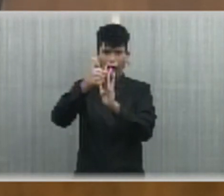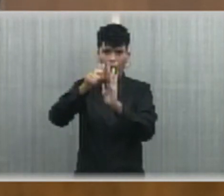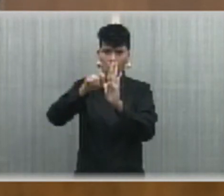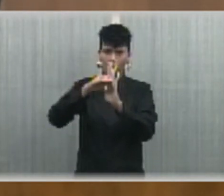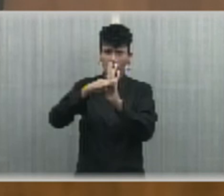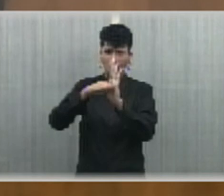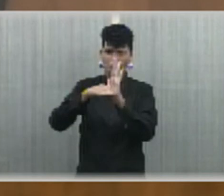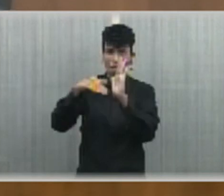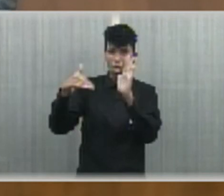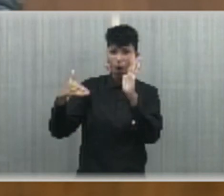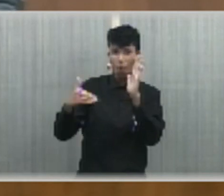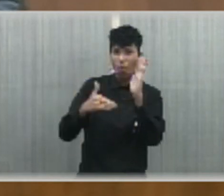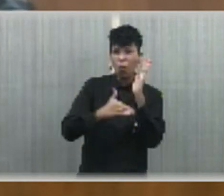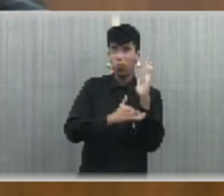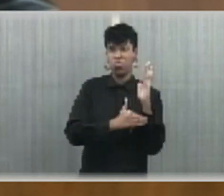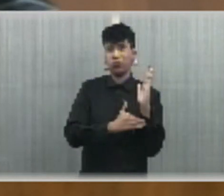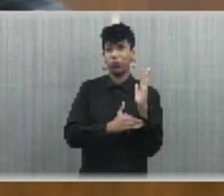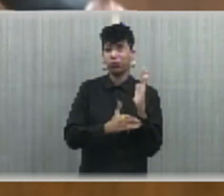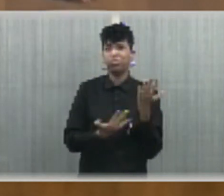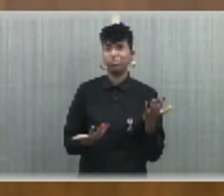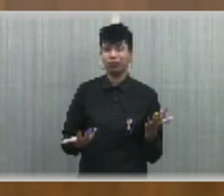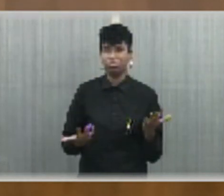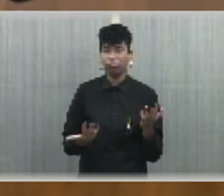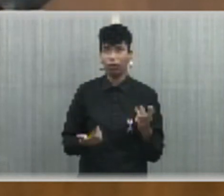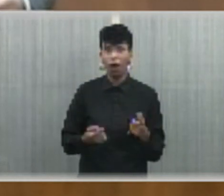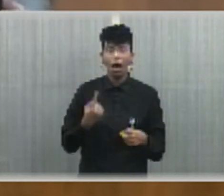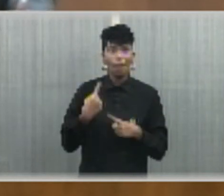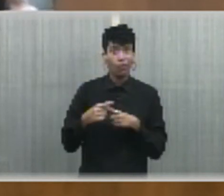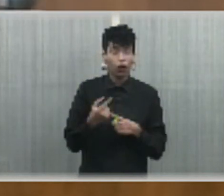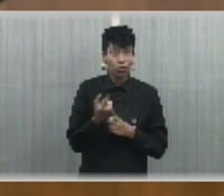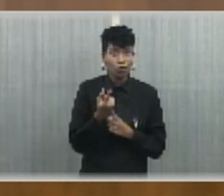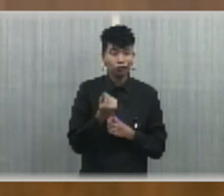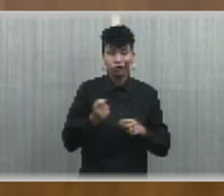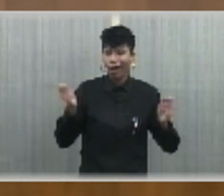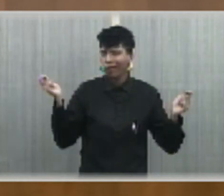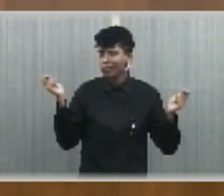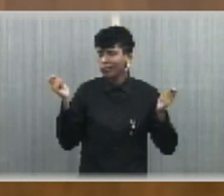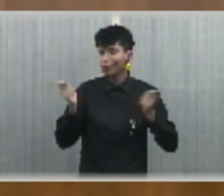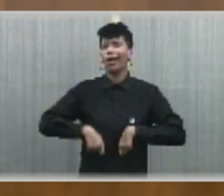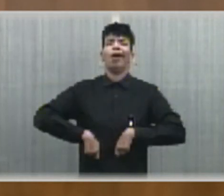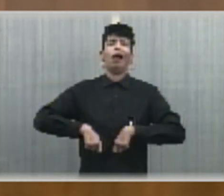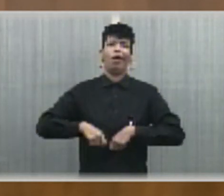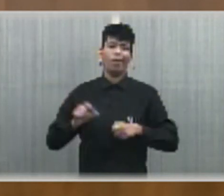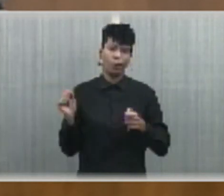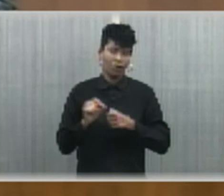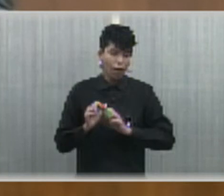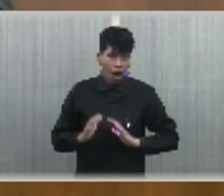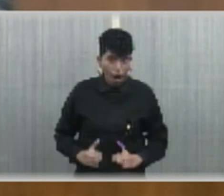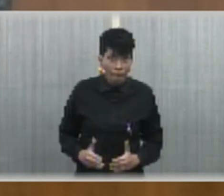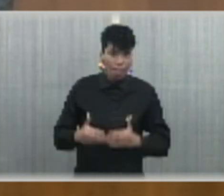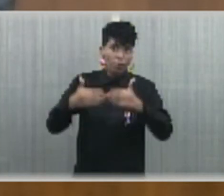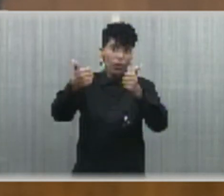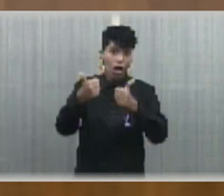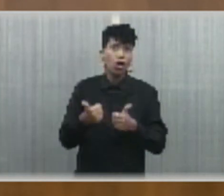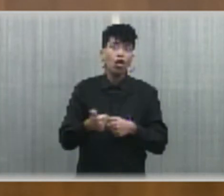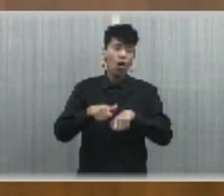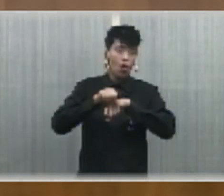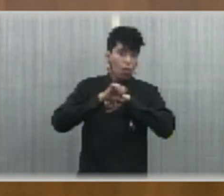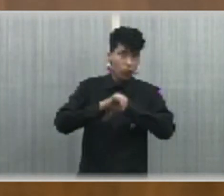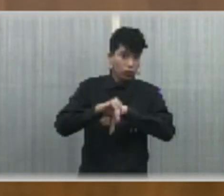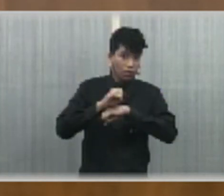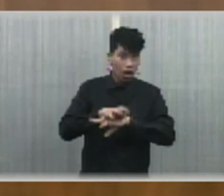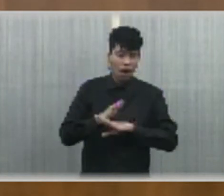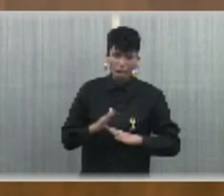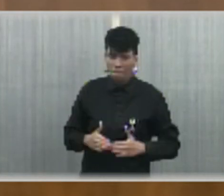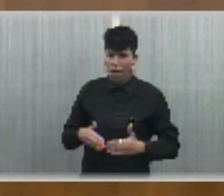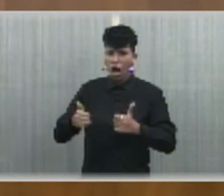1 bilhão e 600 milhões certamente daria para fazer esse melhoramento, valorizando os profissionais, melhorando o ambiente